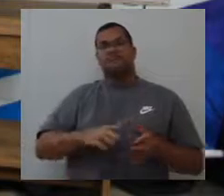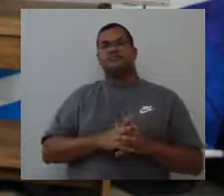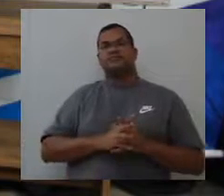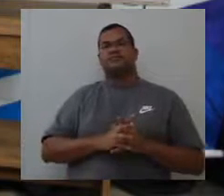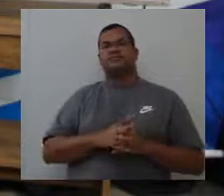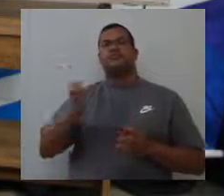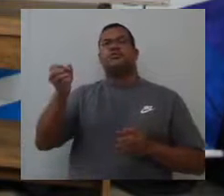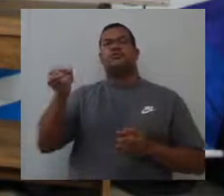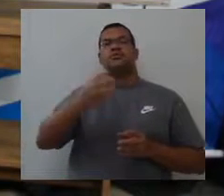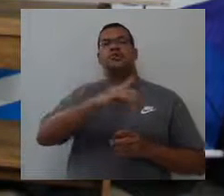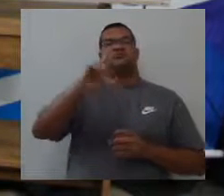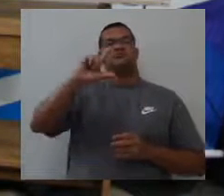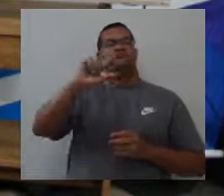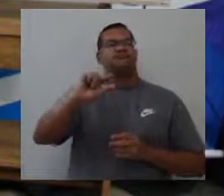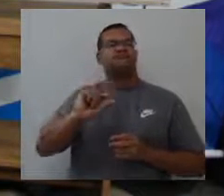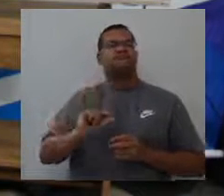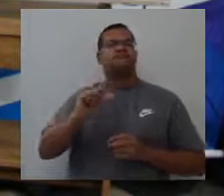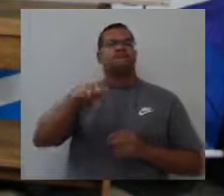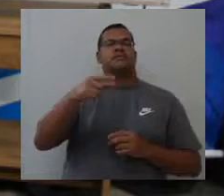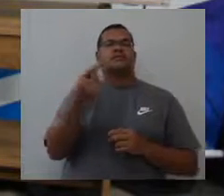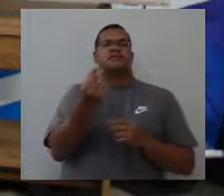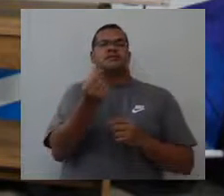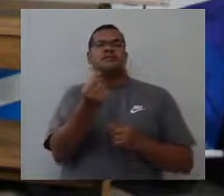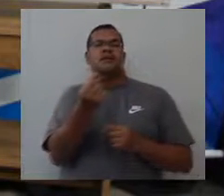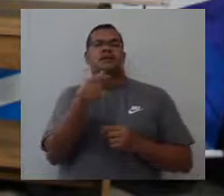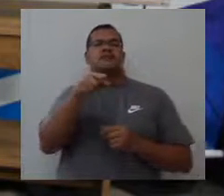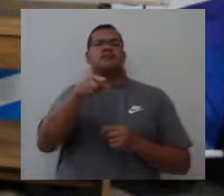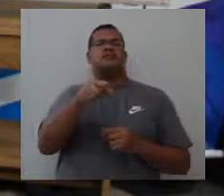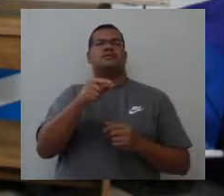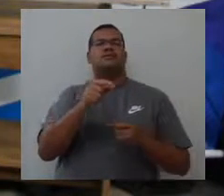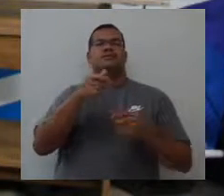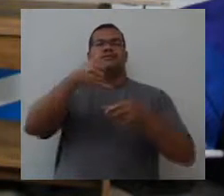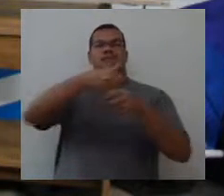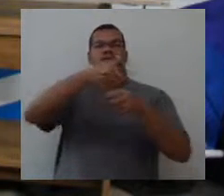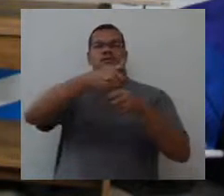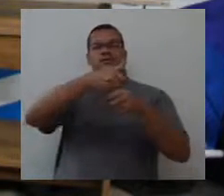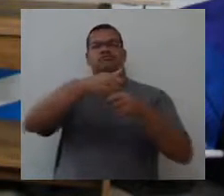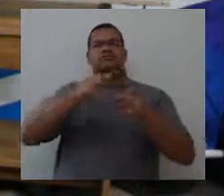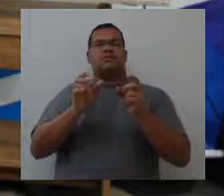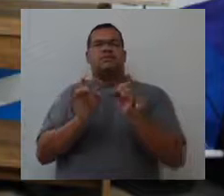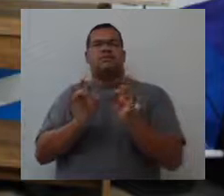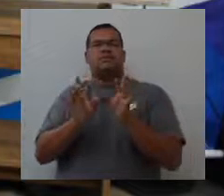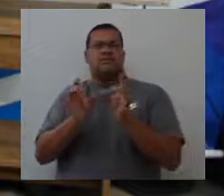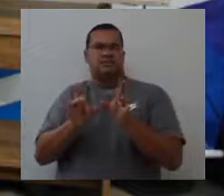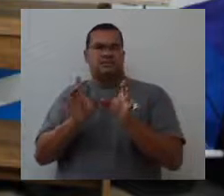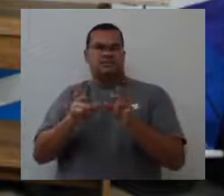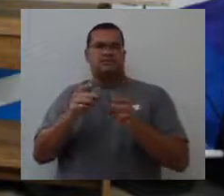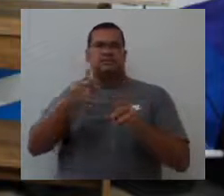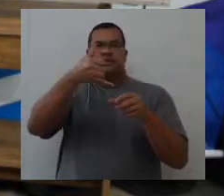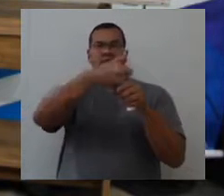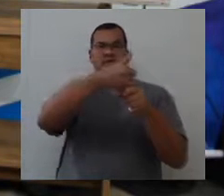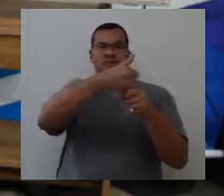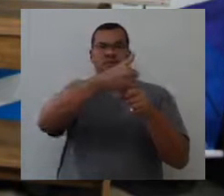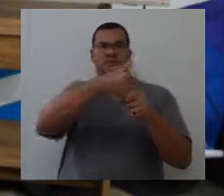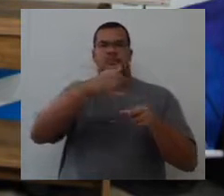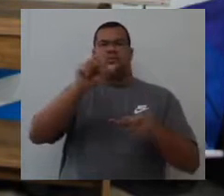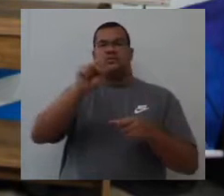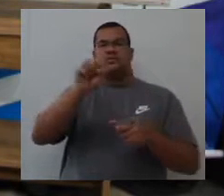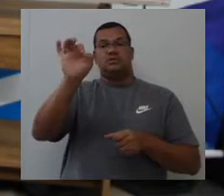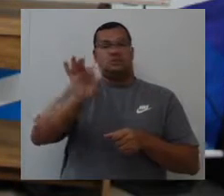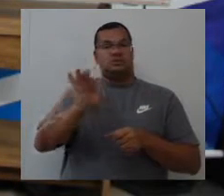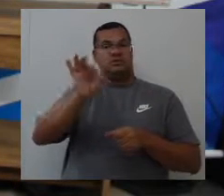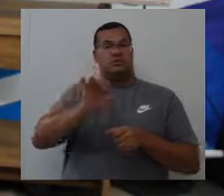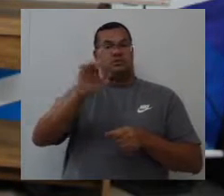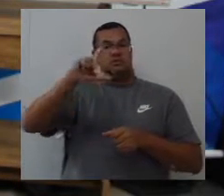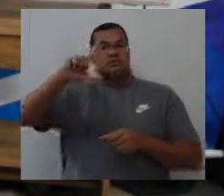uma nova redução nos preços médios dos combustíveis vendidos na refinaria. A gasolina ficará 8% mais barata e o